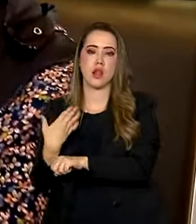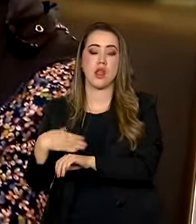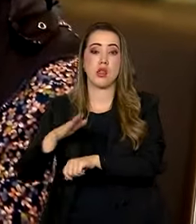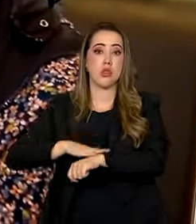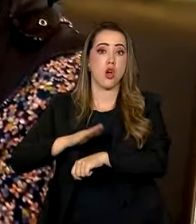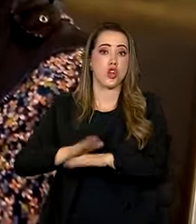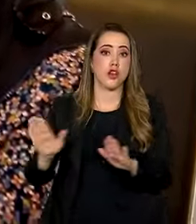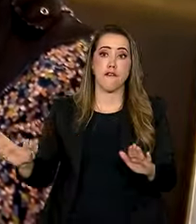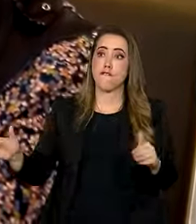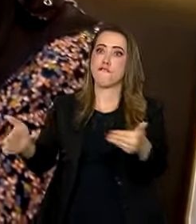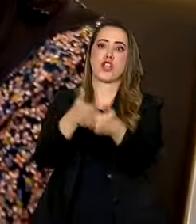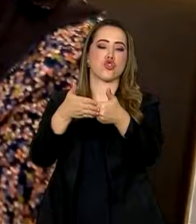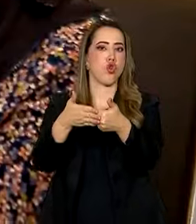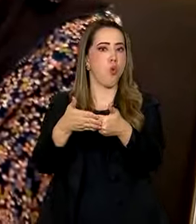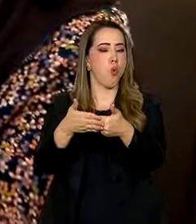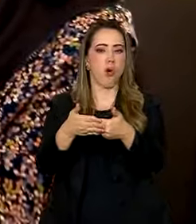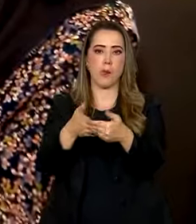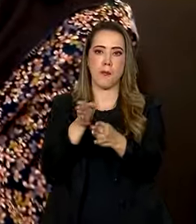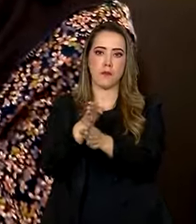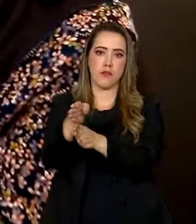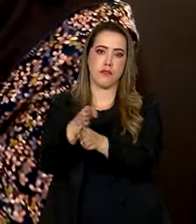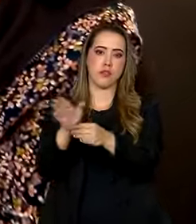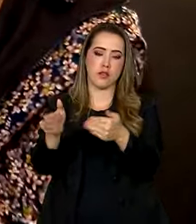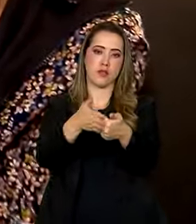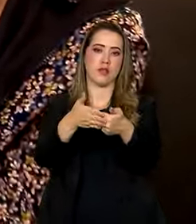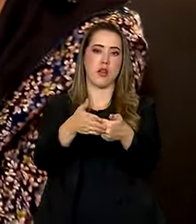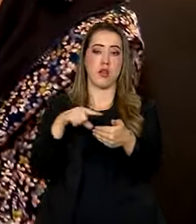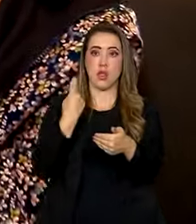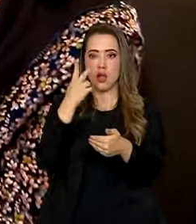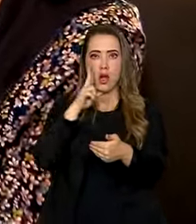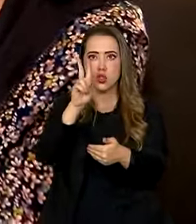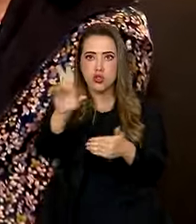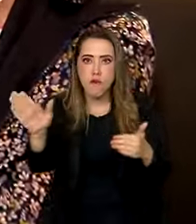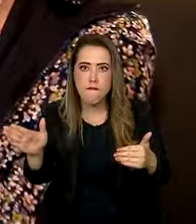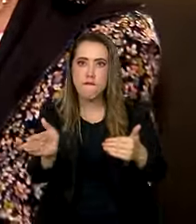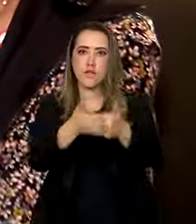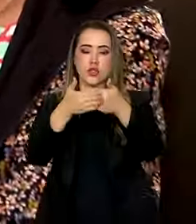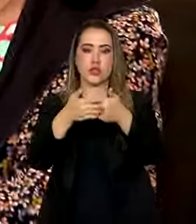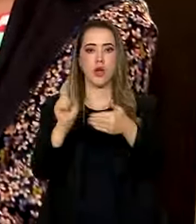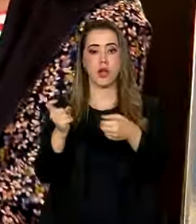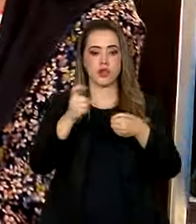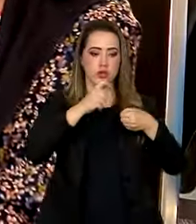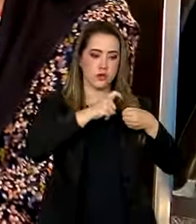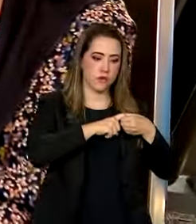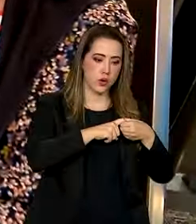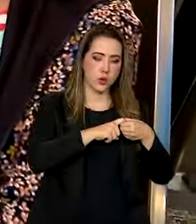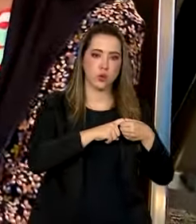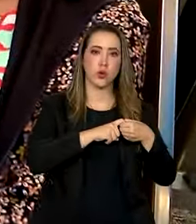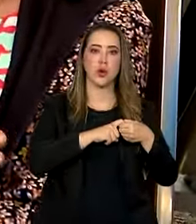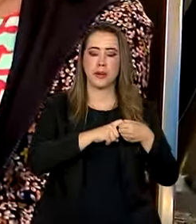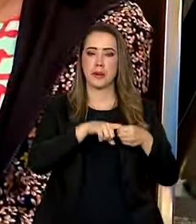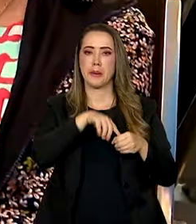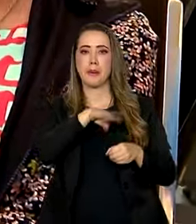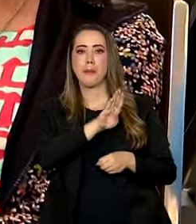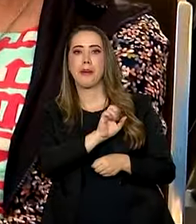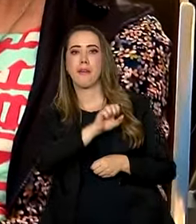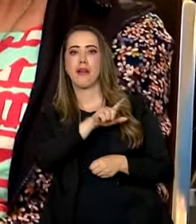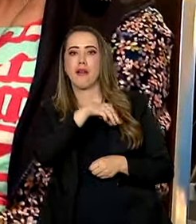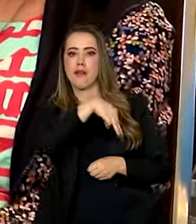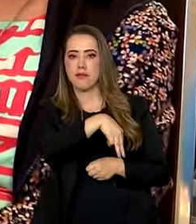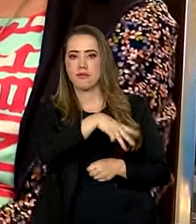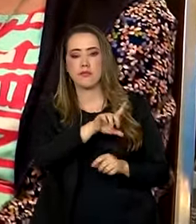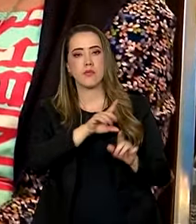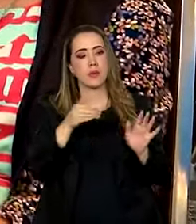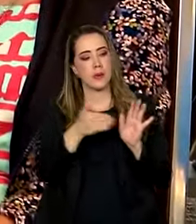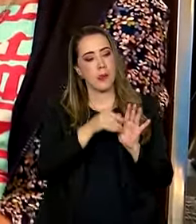fechou a fronteira. Fechou na nossa frente. Aí nós retornamos a Belém e ficamos ali